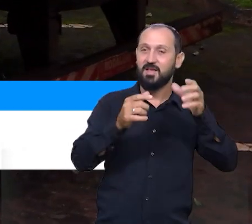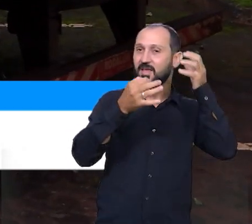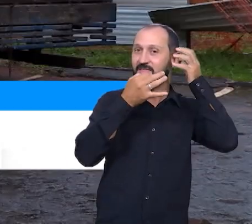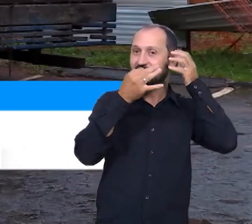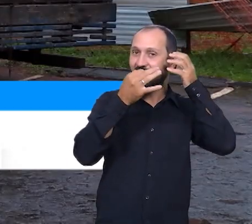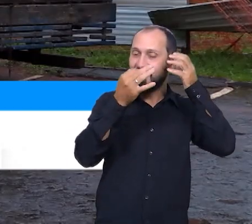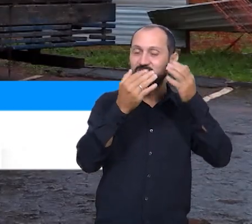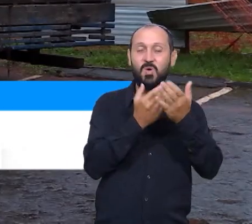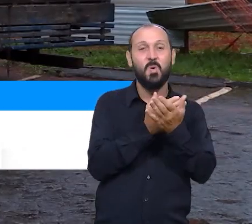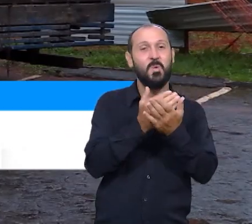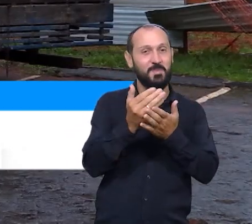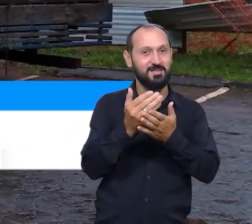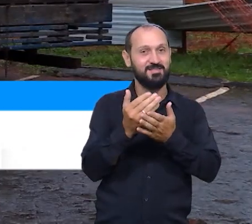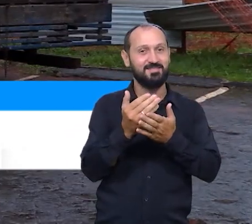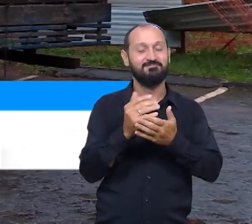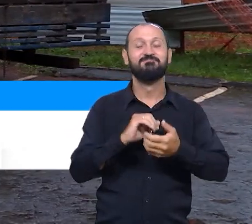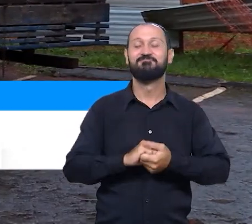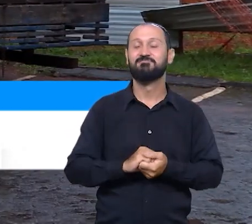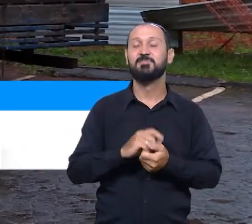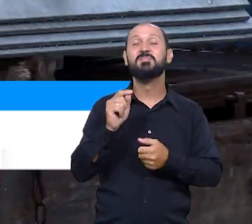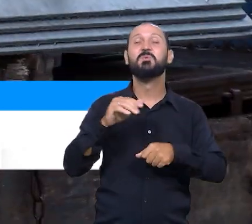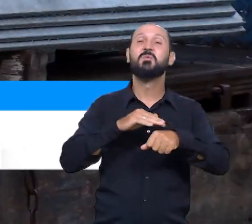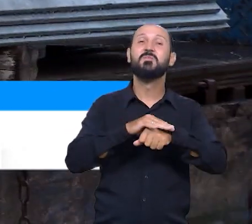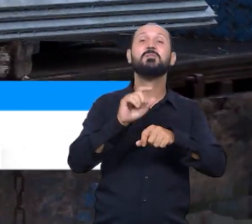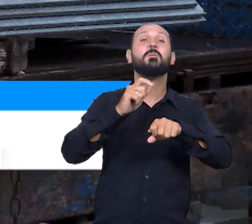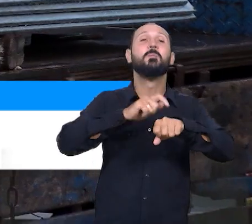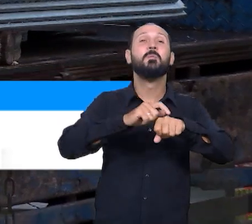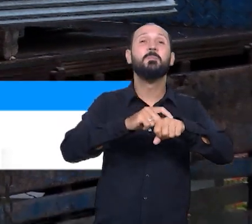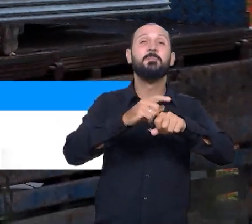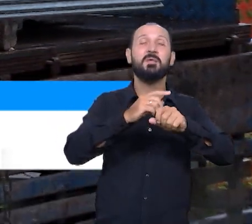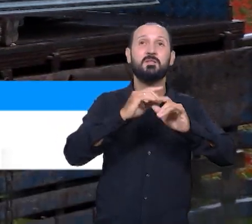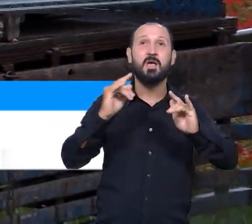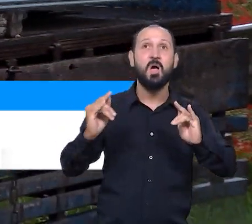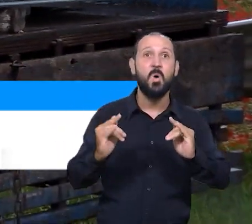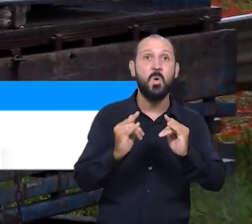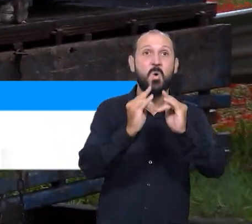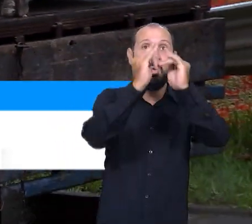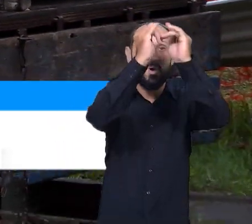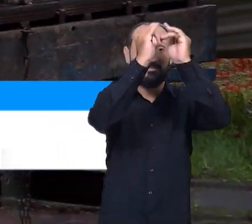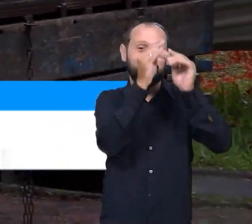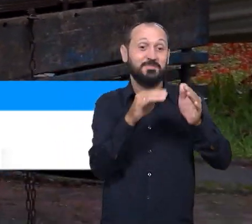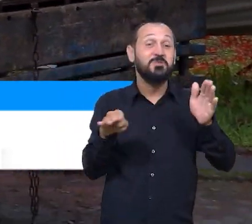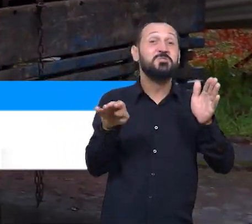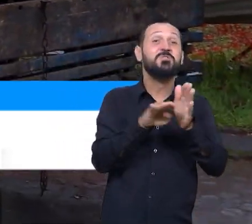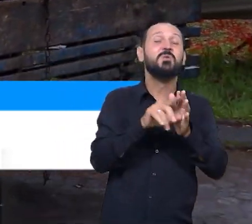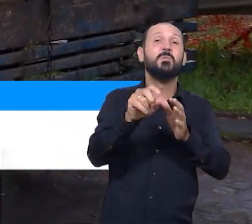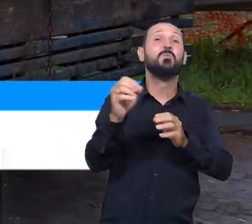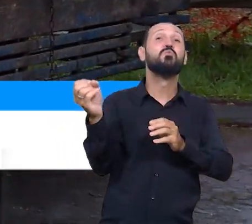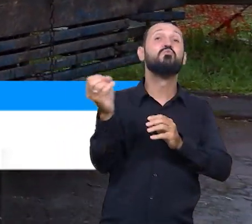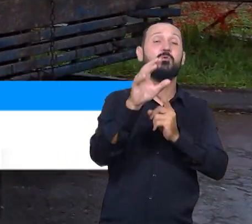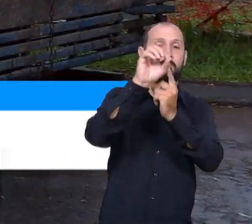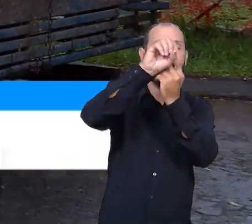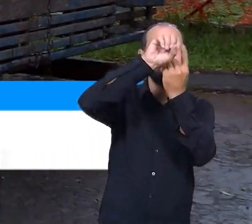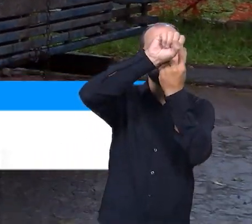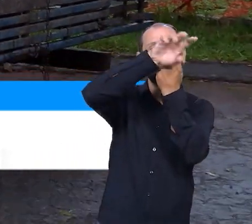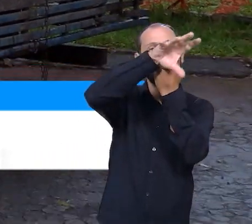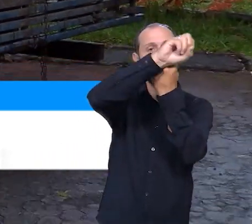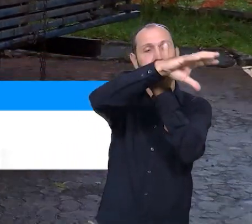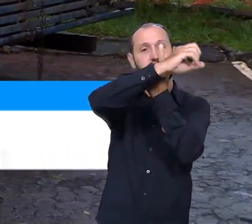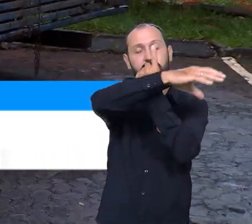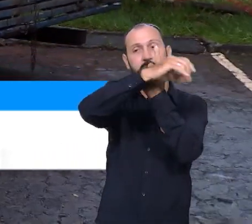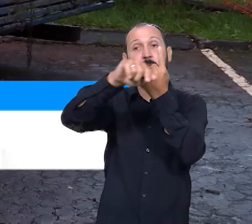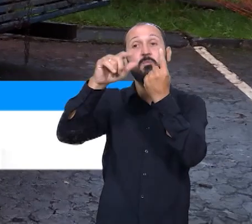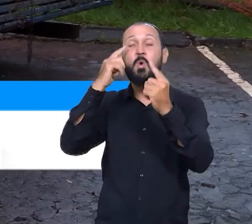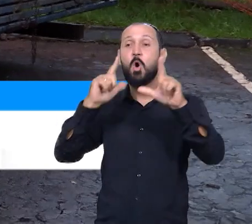Rádio Assembleia acaba de ser alcançada. Estamos falando da chegada da torre responsável pelas futuras transmissões